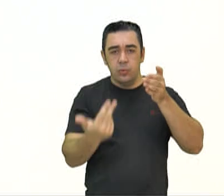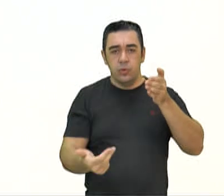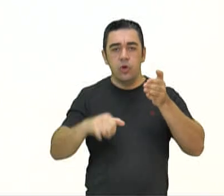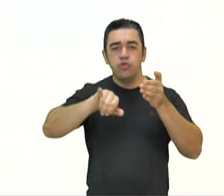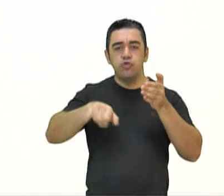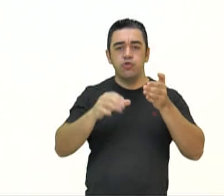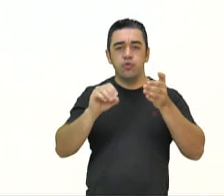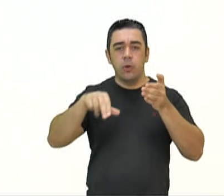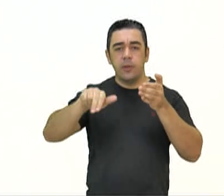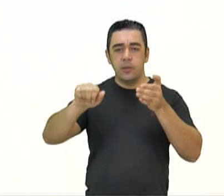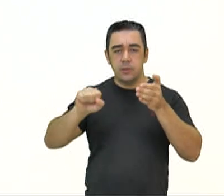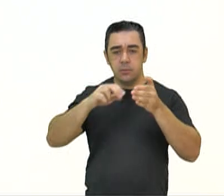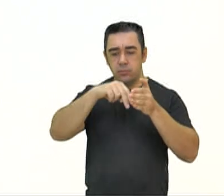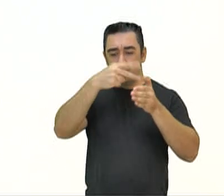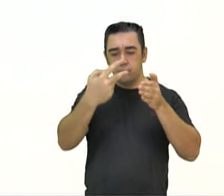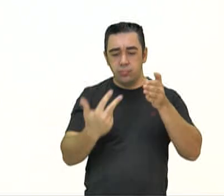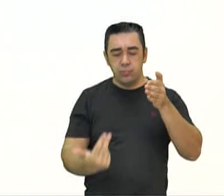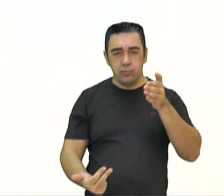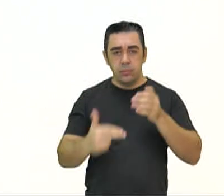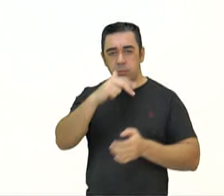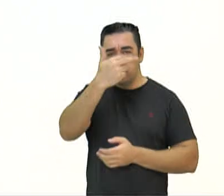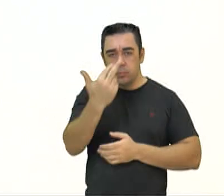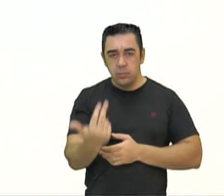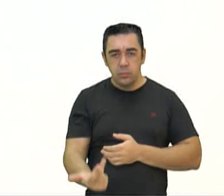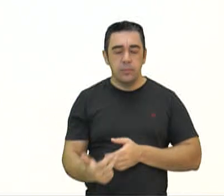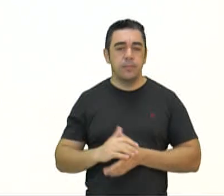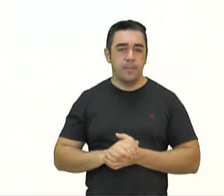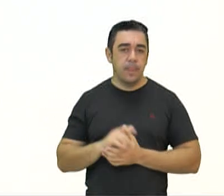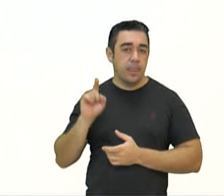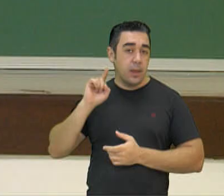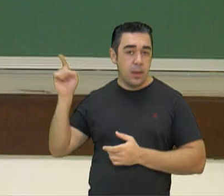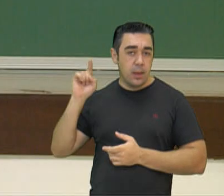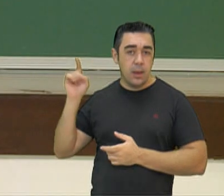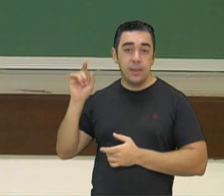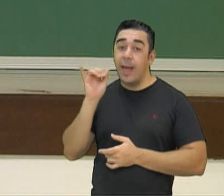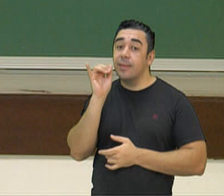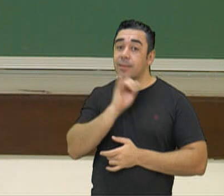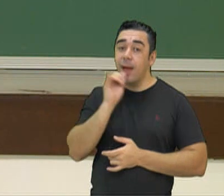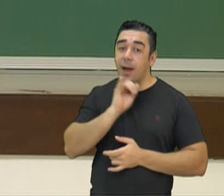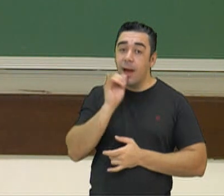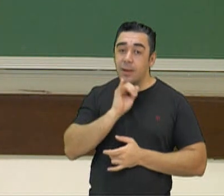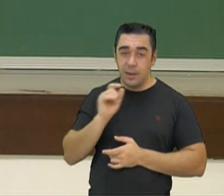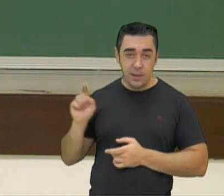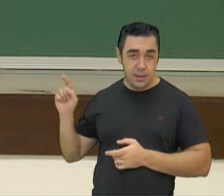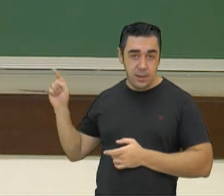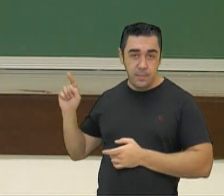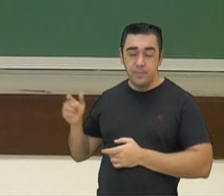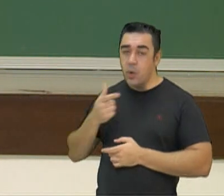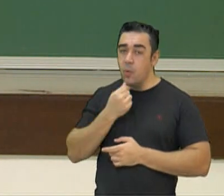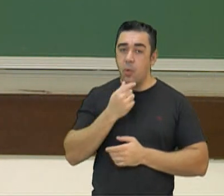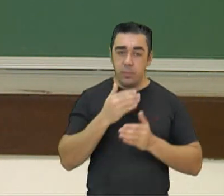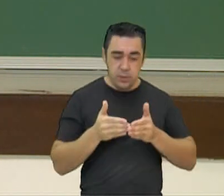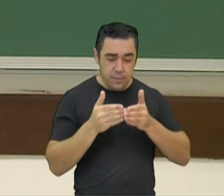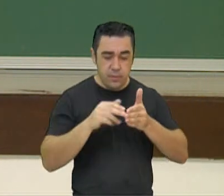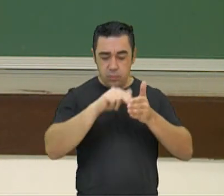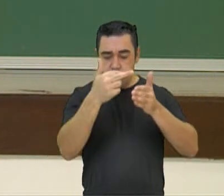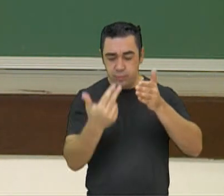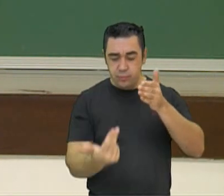na catacumba de São Pedro, São Marcelino, em Roma, na Itália. Essa história é a história do Jonas, né, que